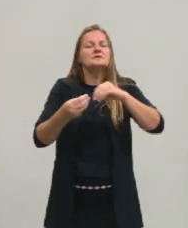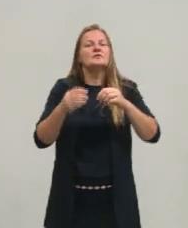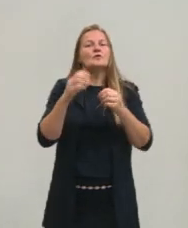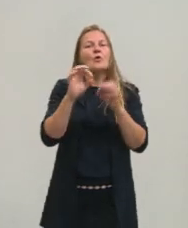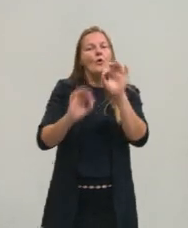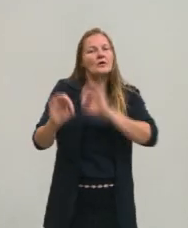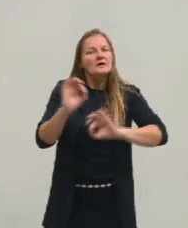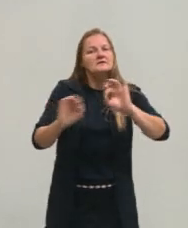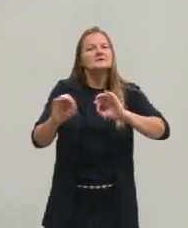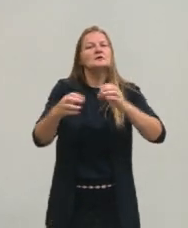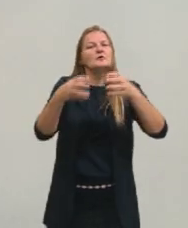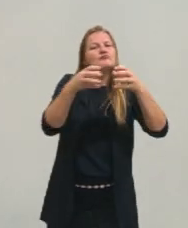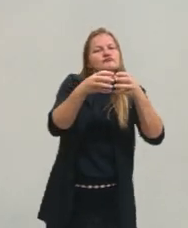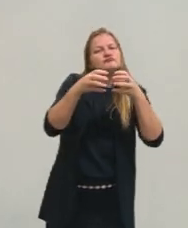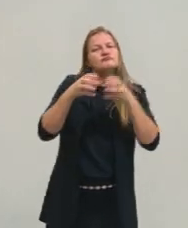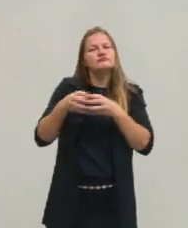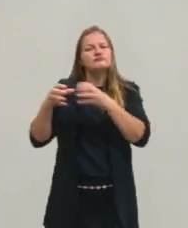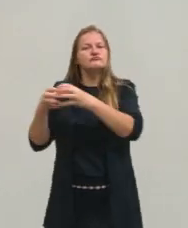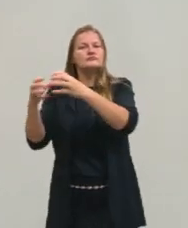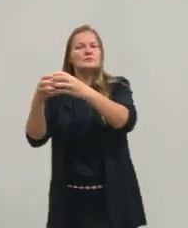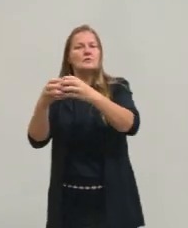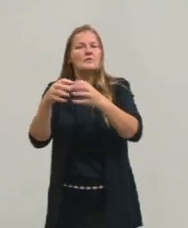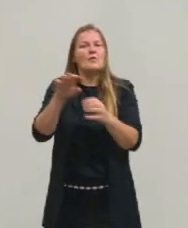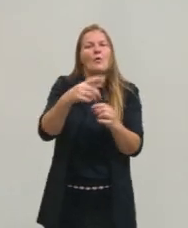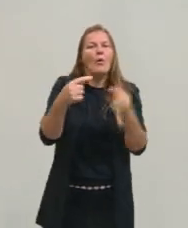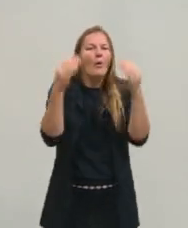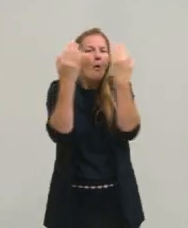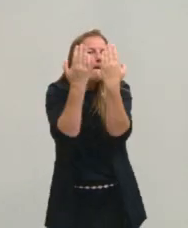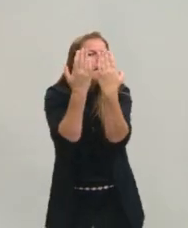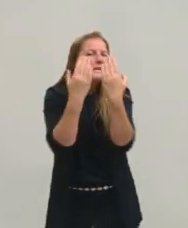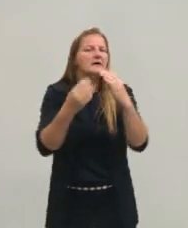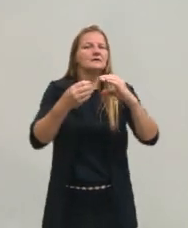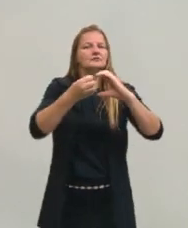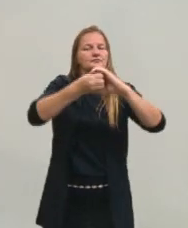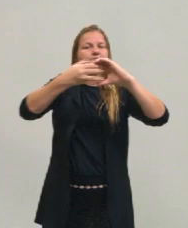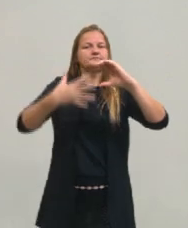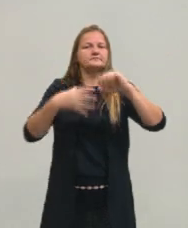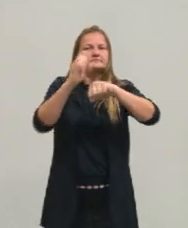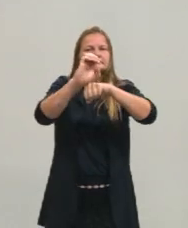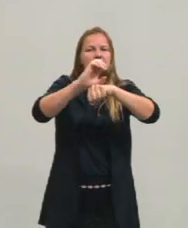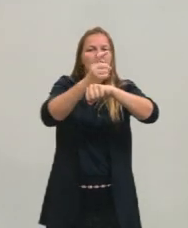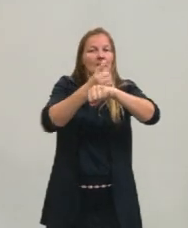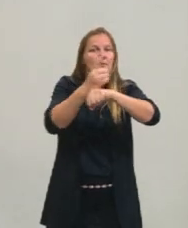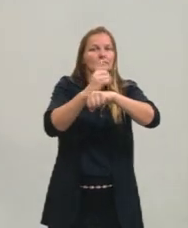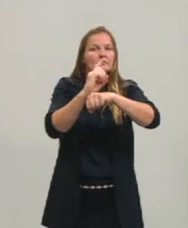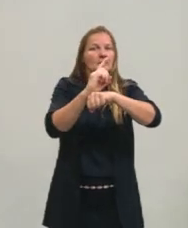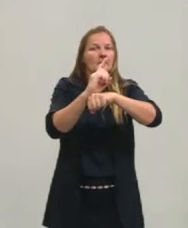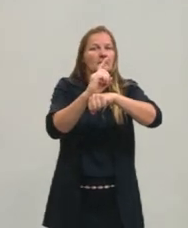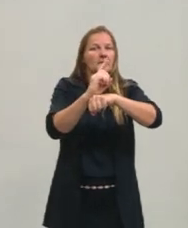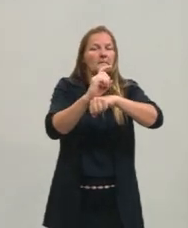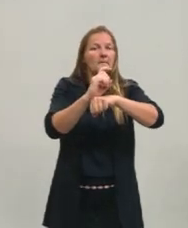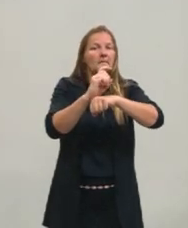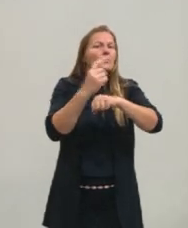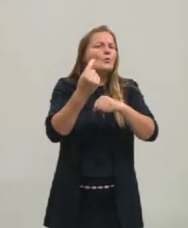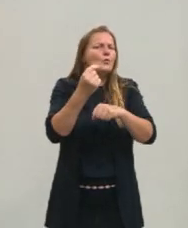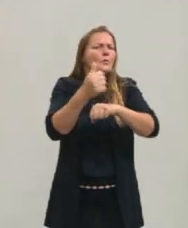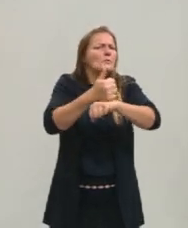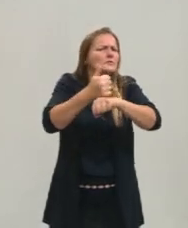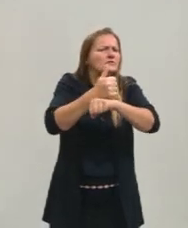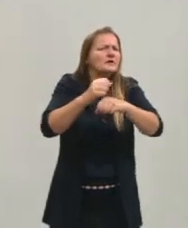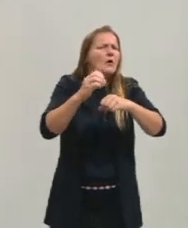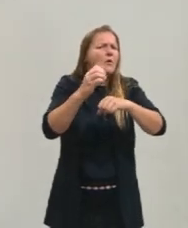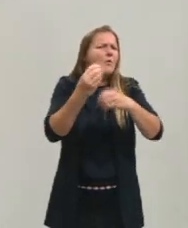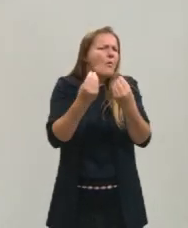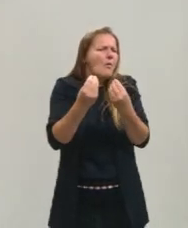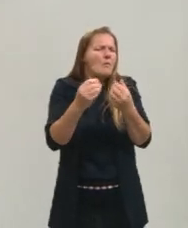organizadas conforme suas características os cientistas eles começaram descobriu longo dos anos né muitos elementos e muitas substâncias